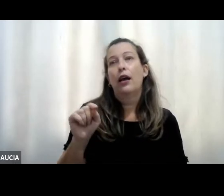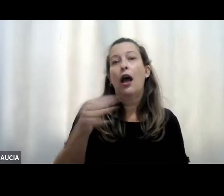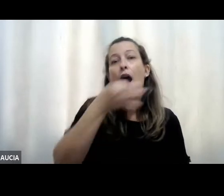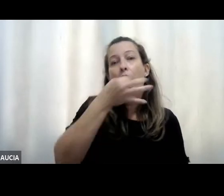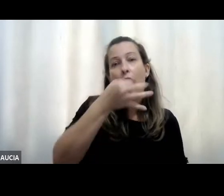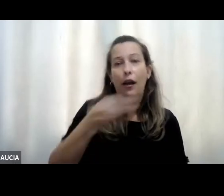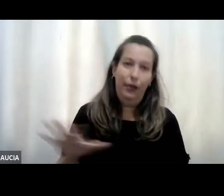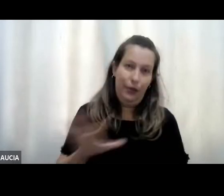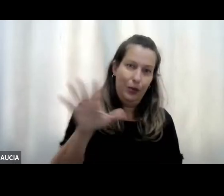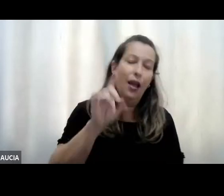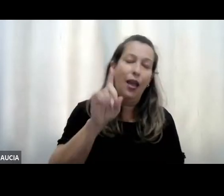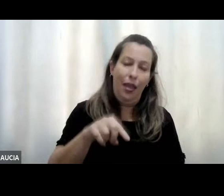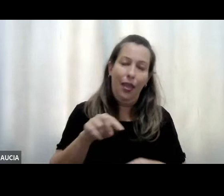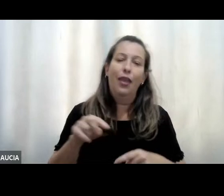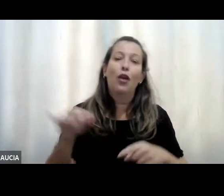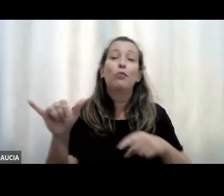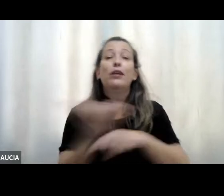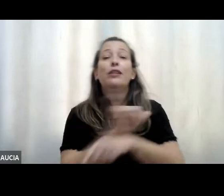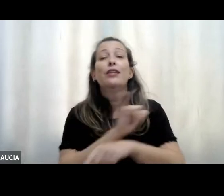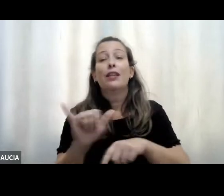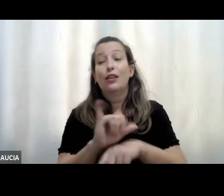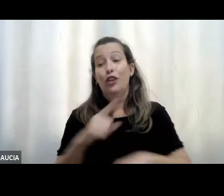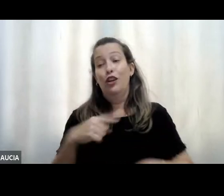que seria muito bem